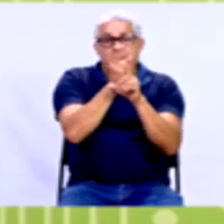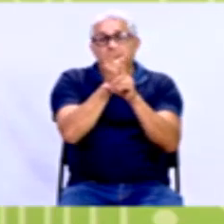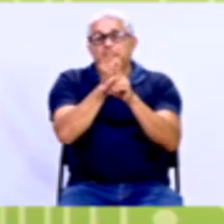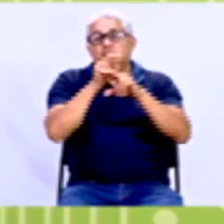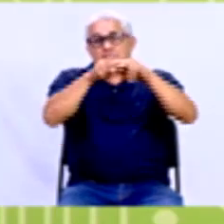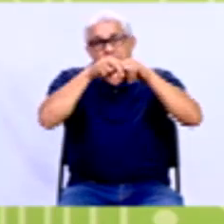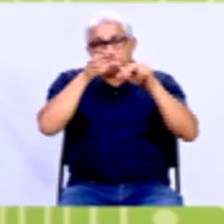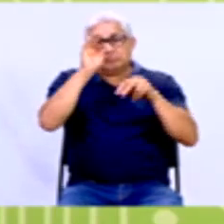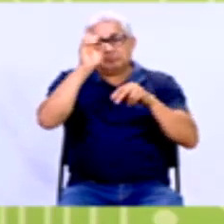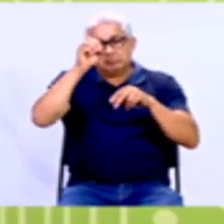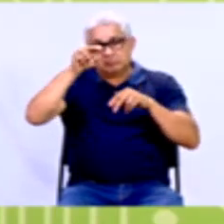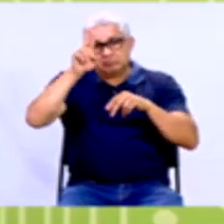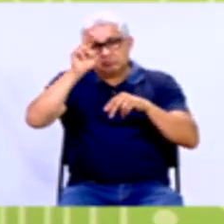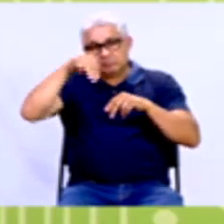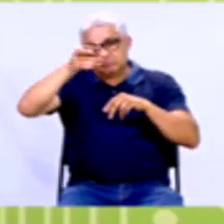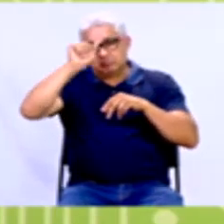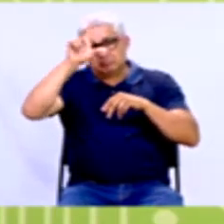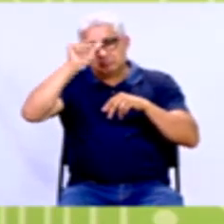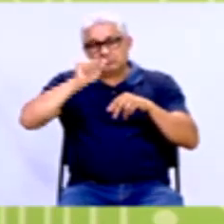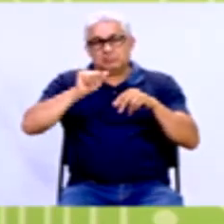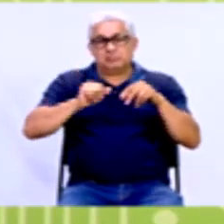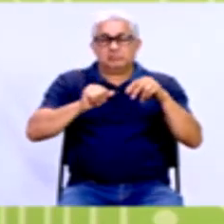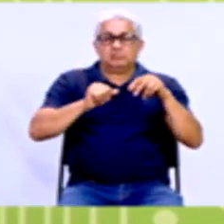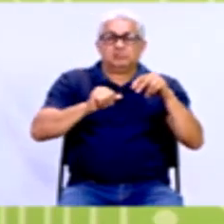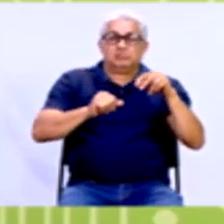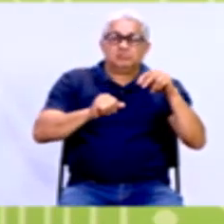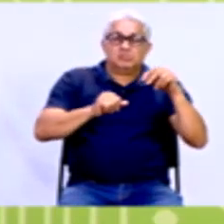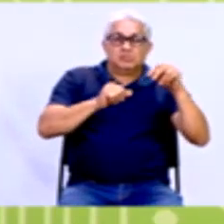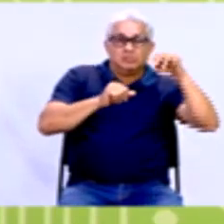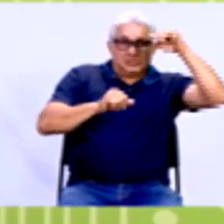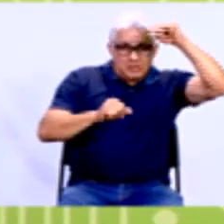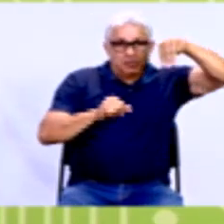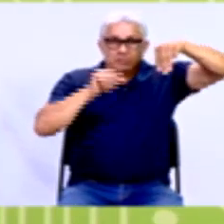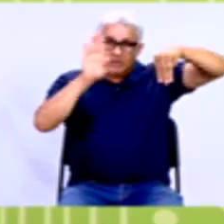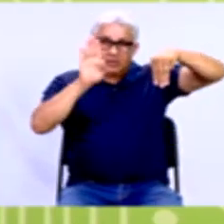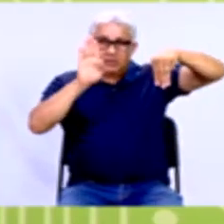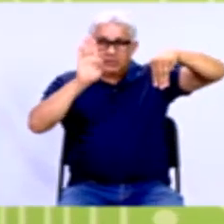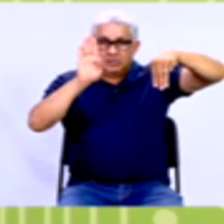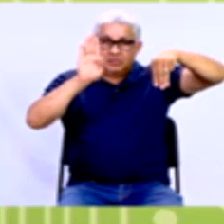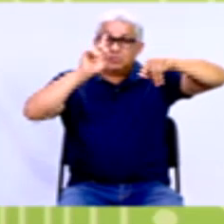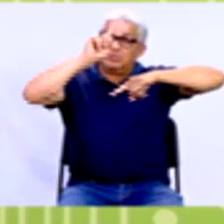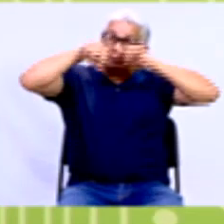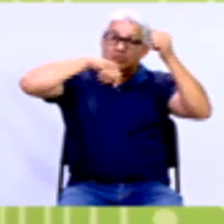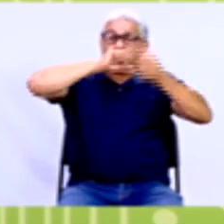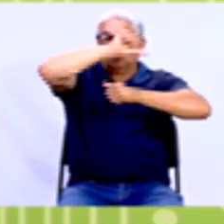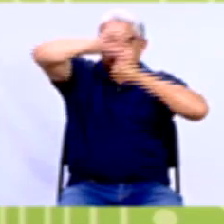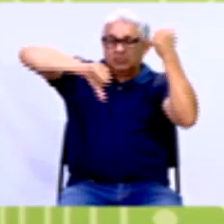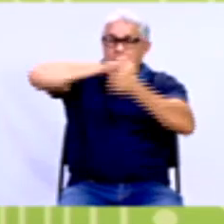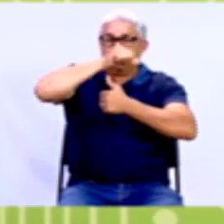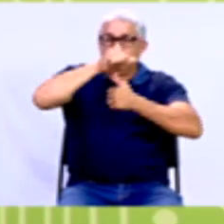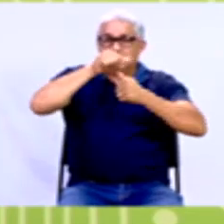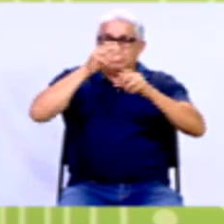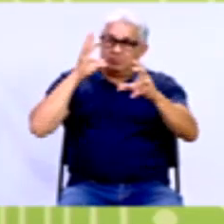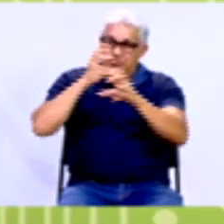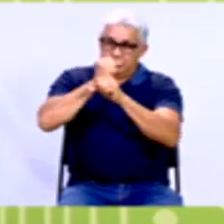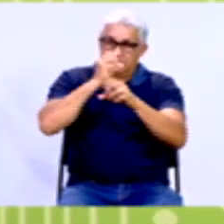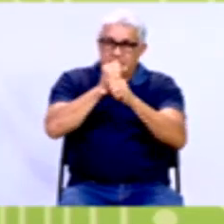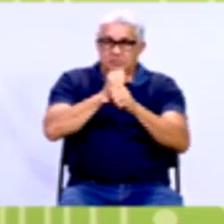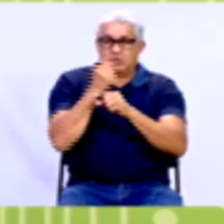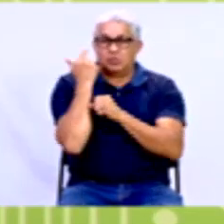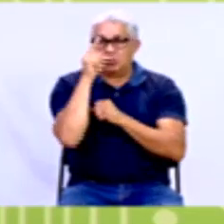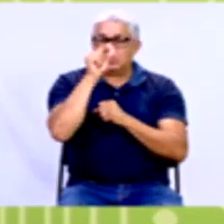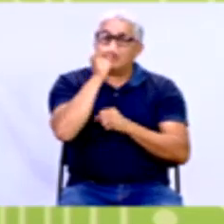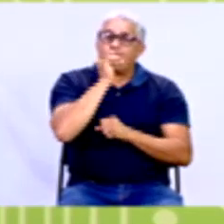daquela fórmula, o valor de m e o valor de b. Esses dois valores depois vão se transformar na equação, tá? A gente vai fazer um